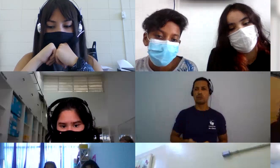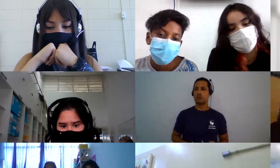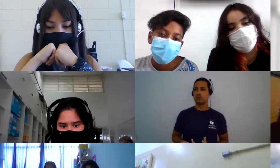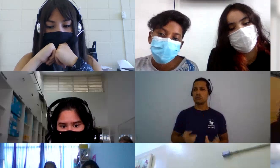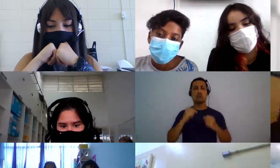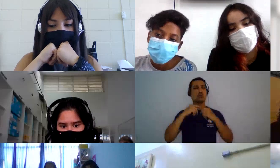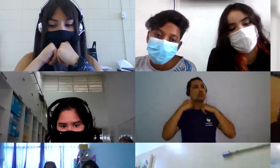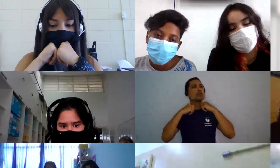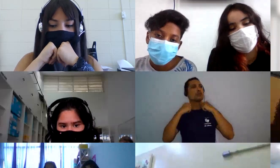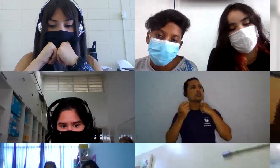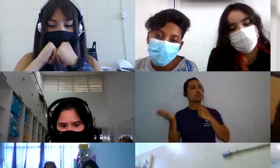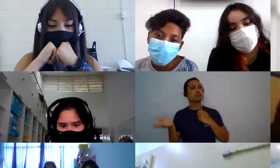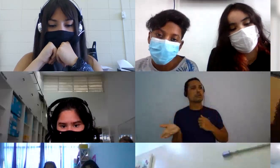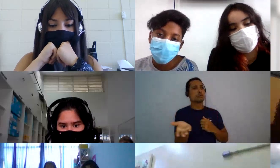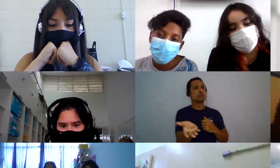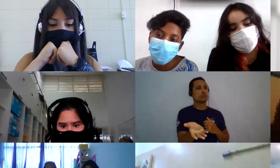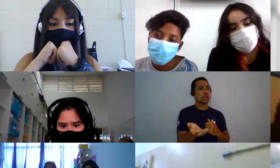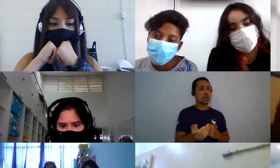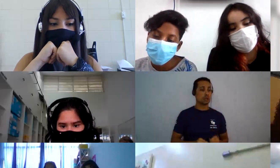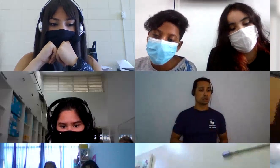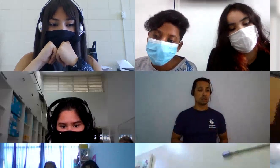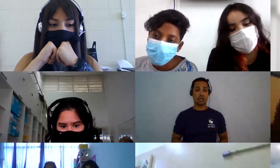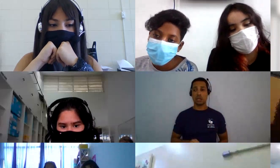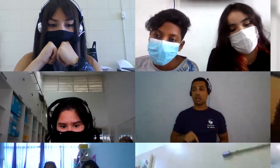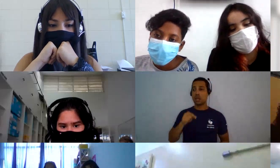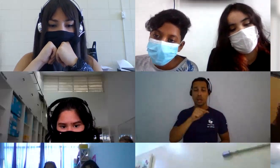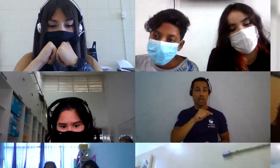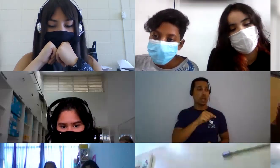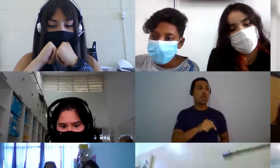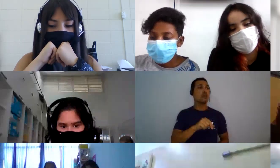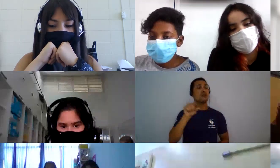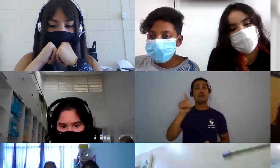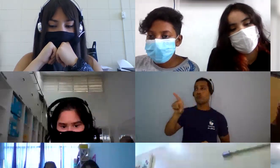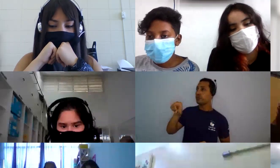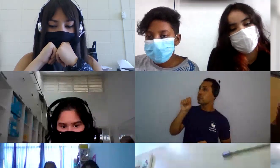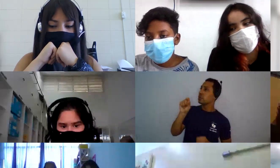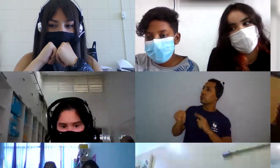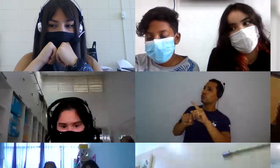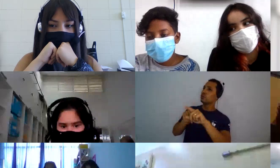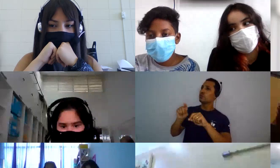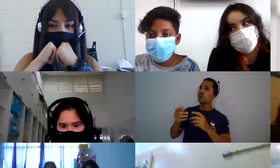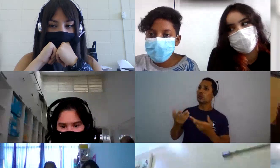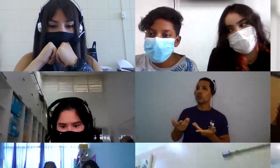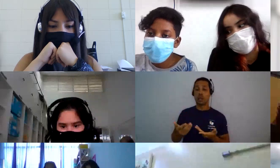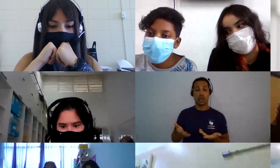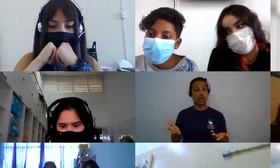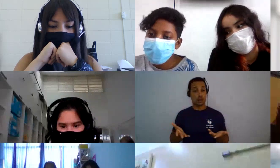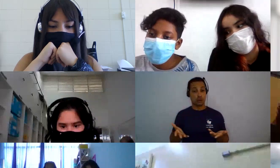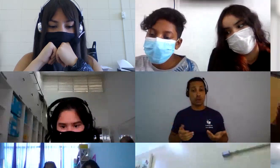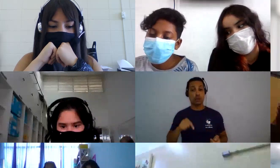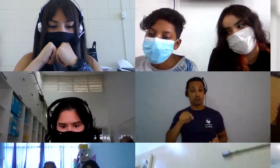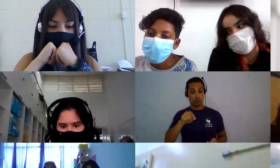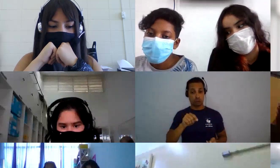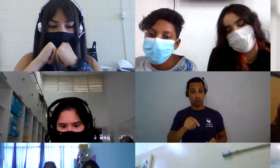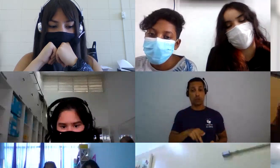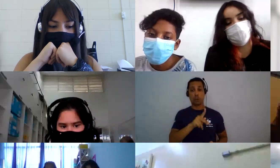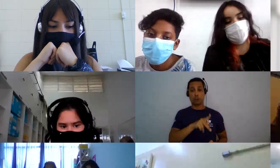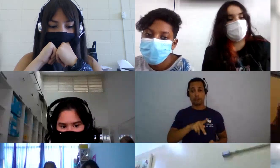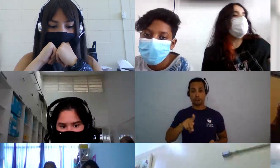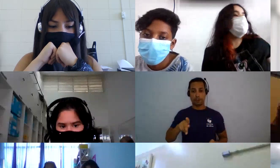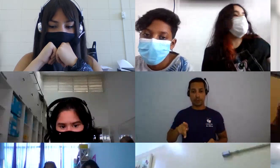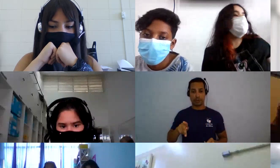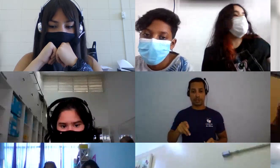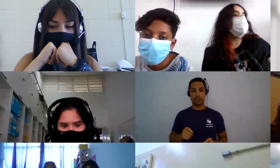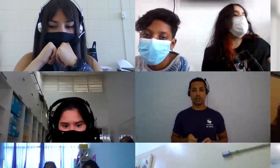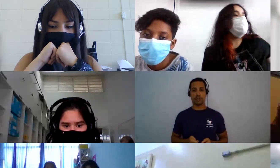você escolhe. Você escolhe. Tá na hora de você, professor, e eu, médico, a gente ser mais do que garçom para